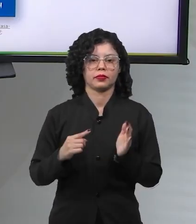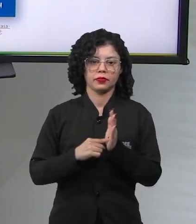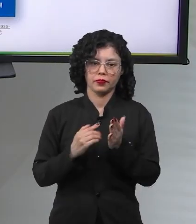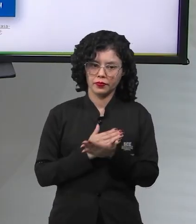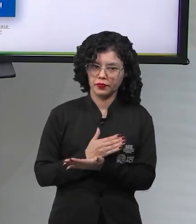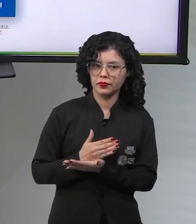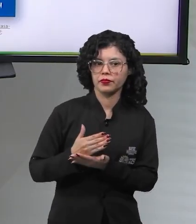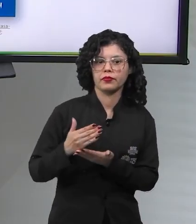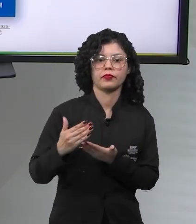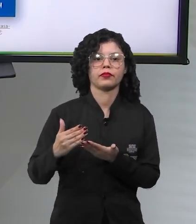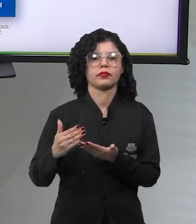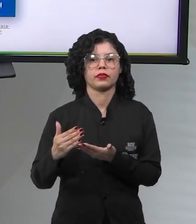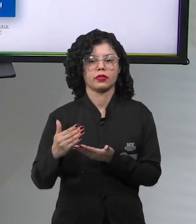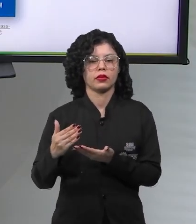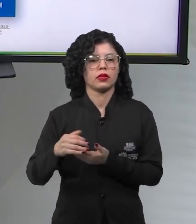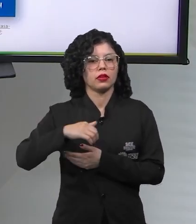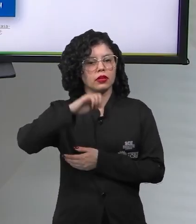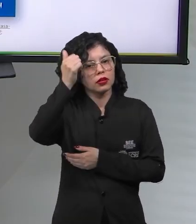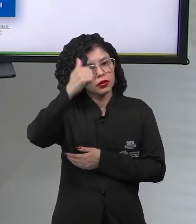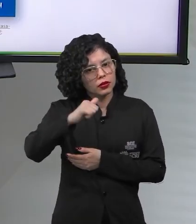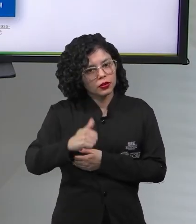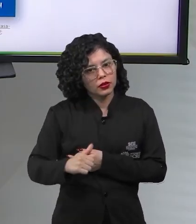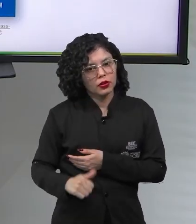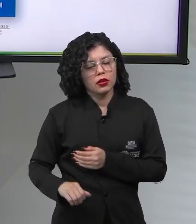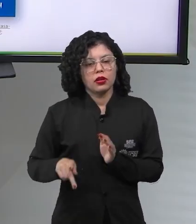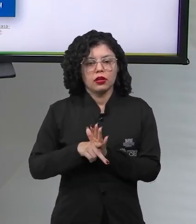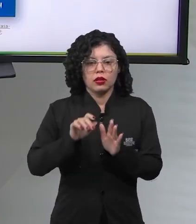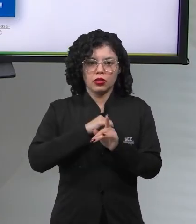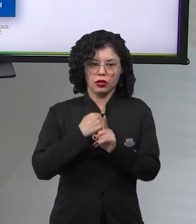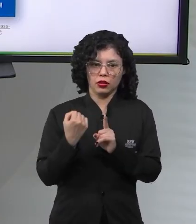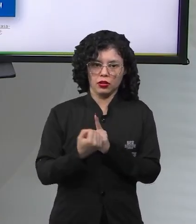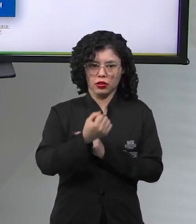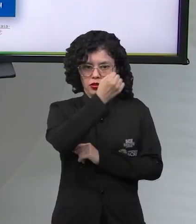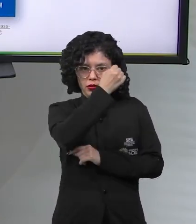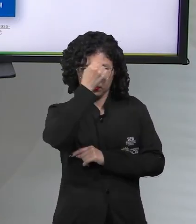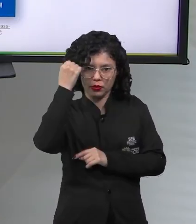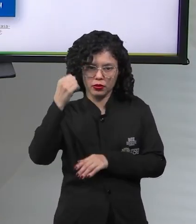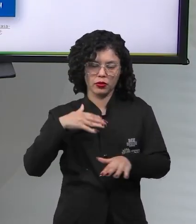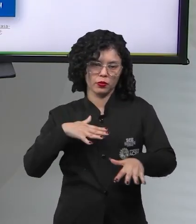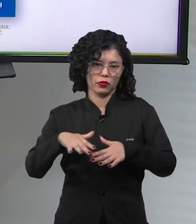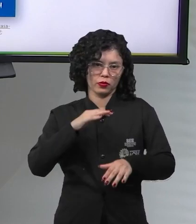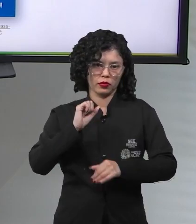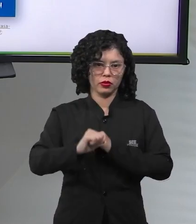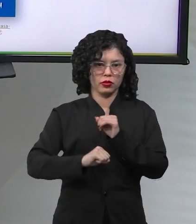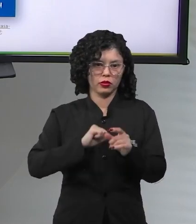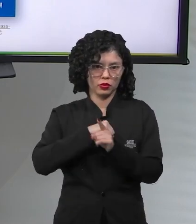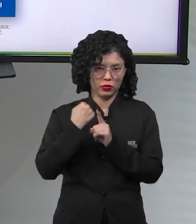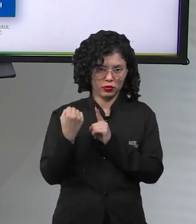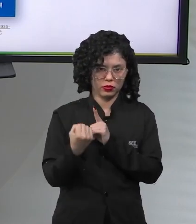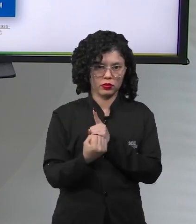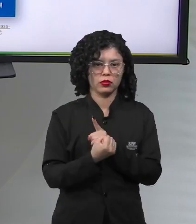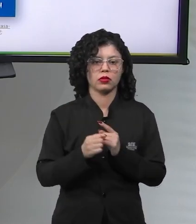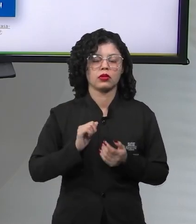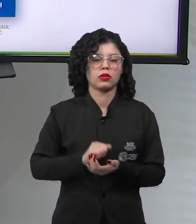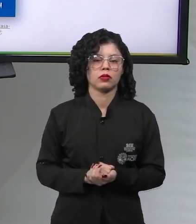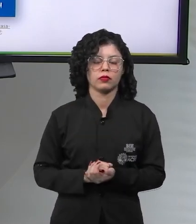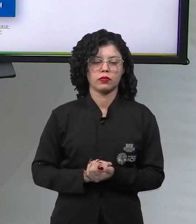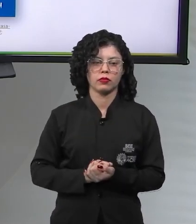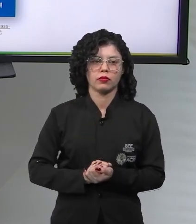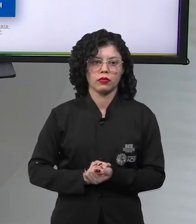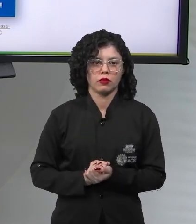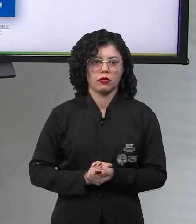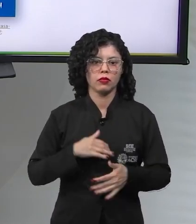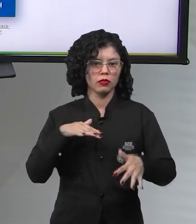pontapé inicial da análise sociológica, mas os movimentos sociais, principalmente os